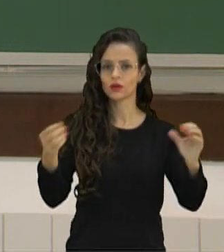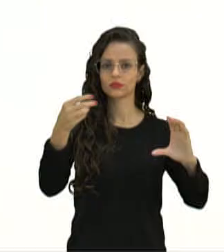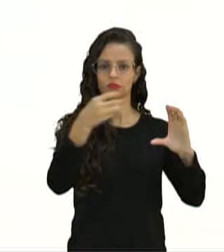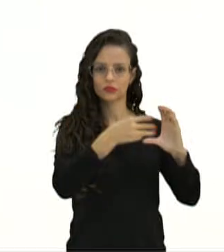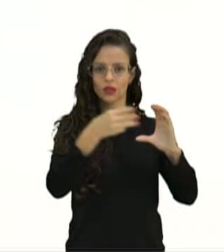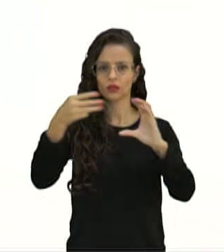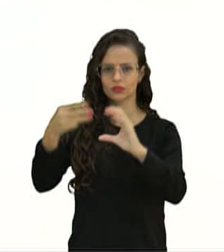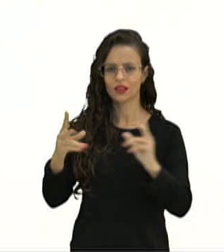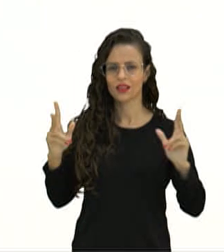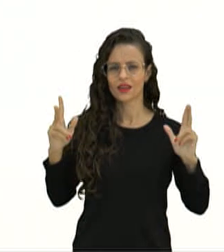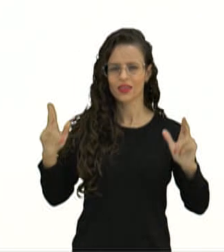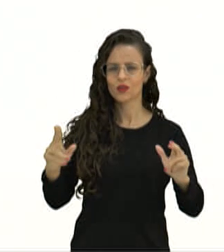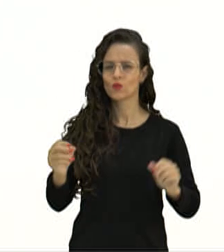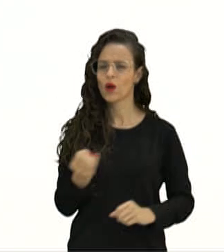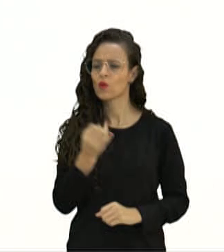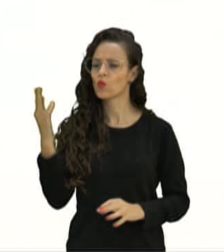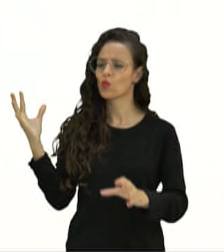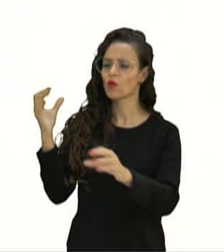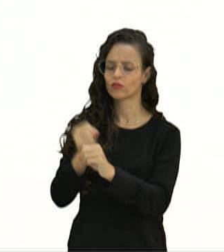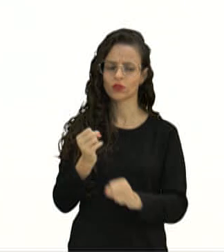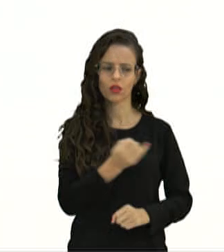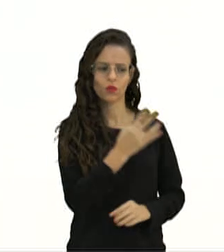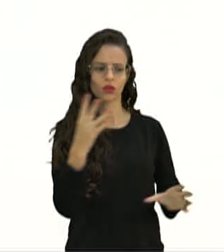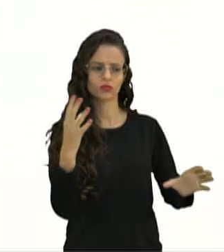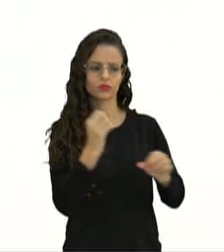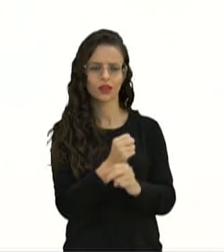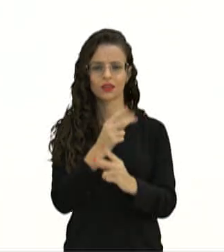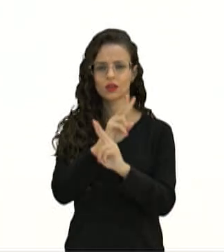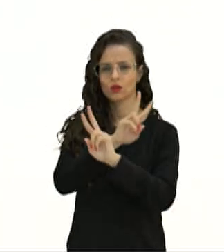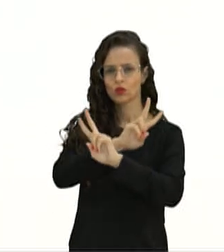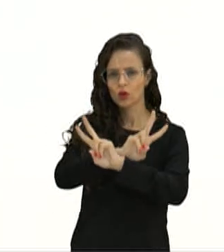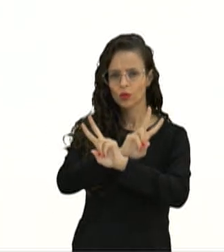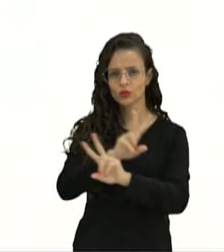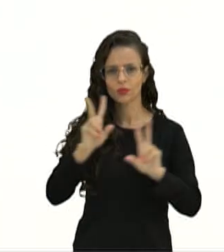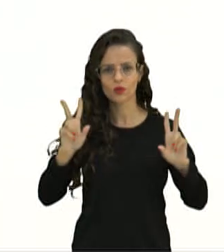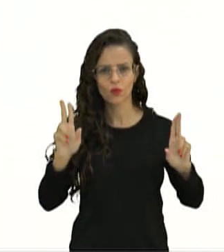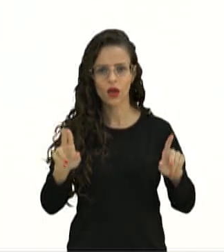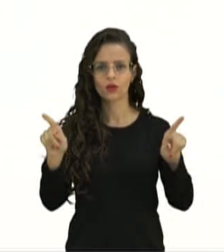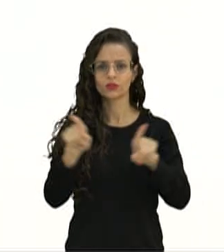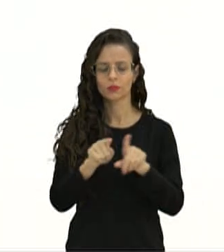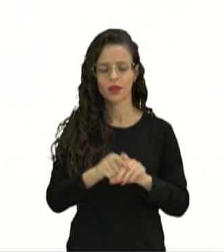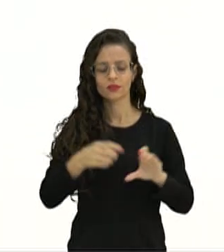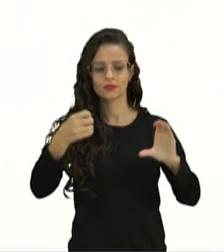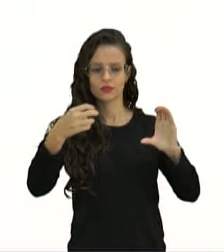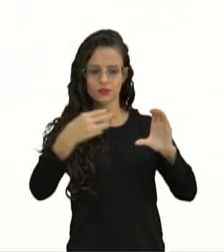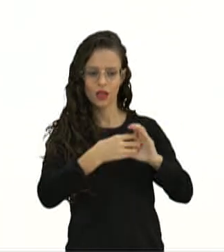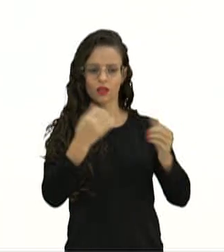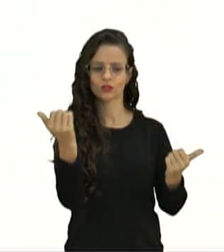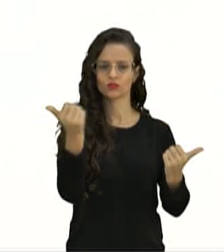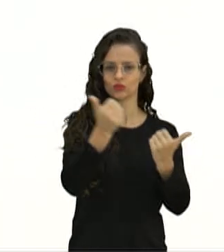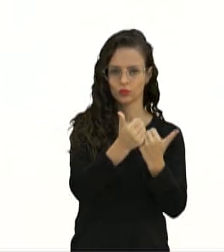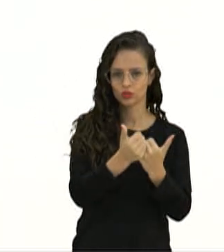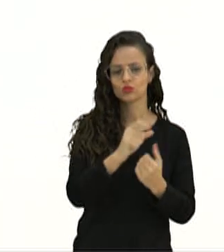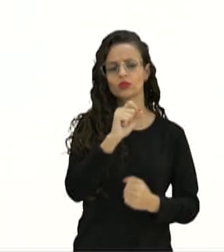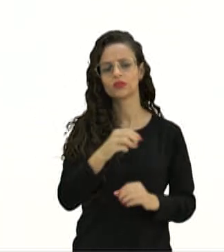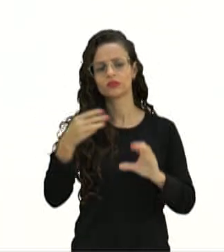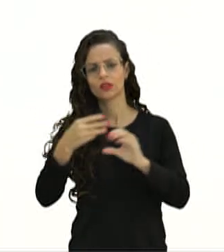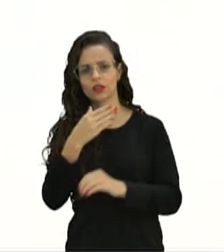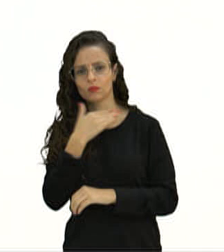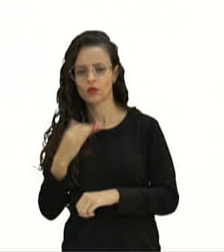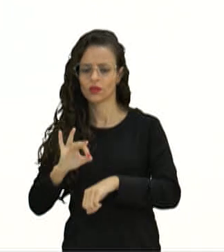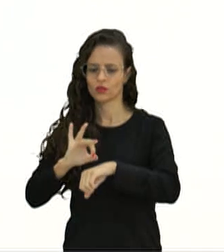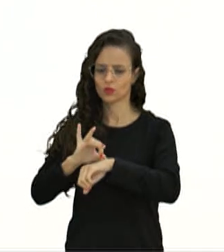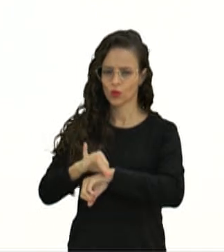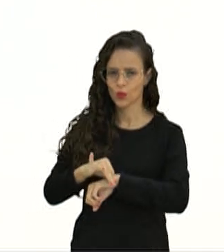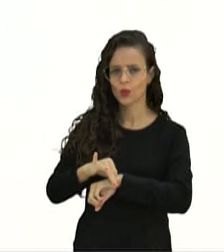com o mesmo número de cromossomos, novas células que vão repor aquelas células que morreram, novas células que vão formar tecidos,